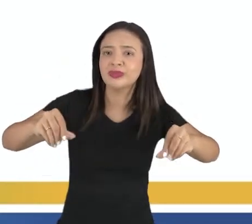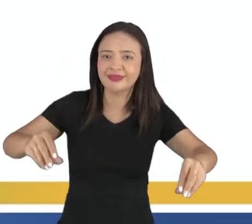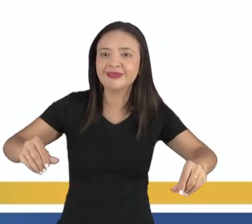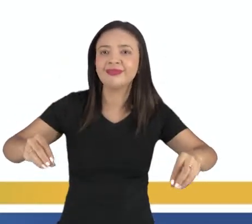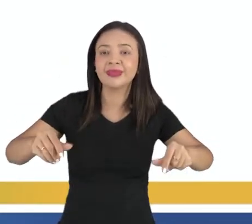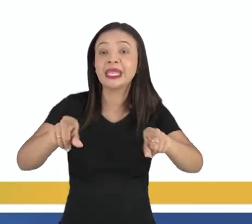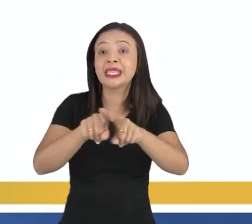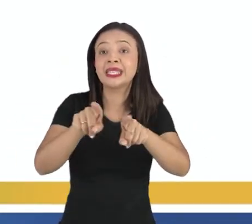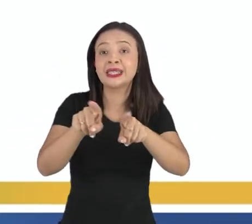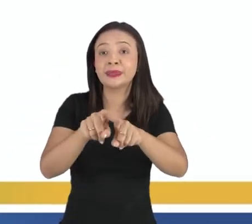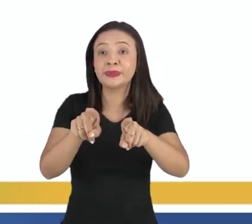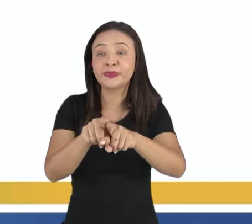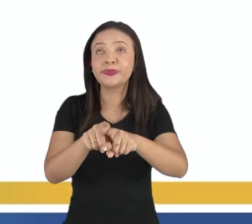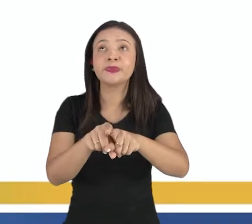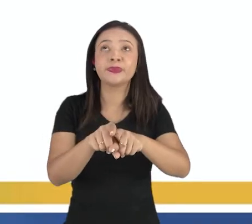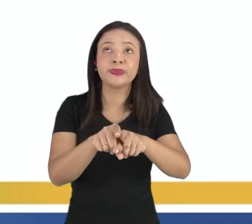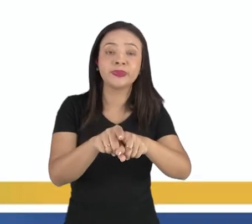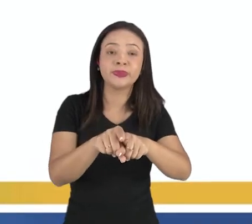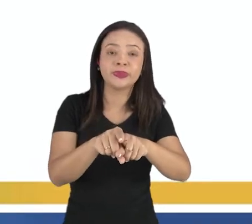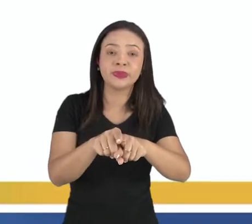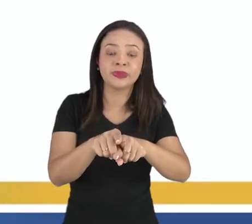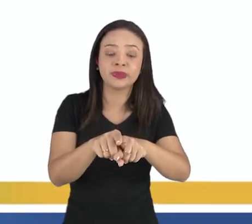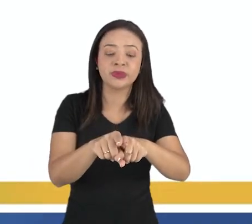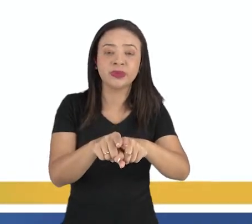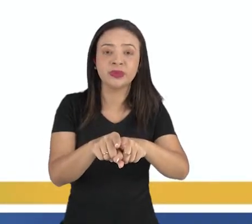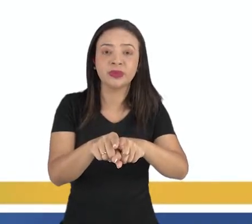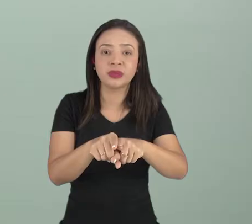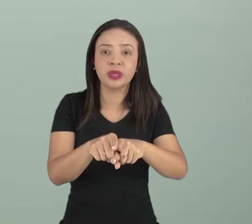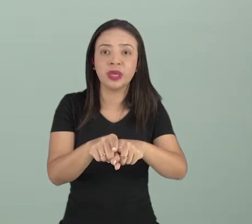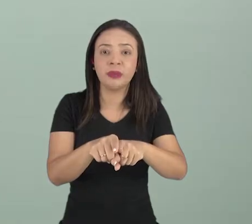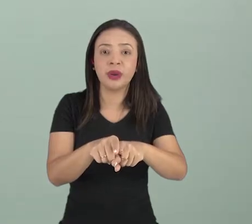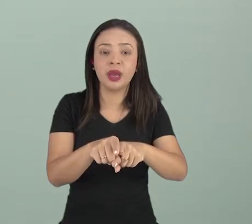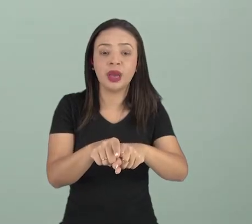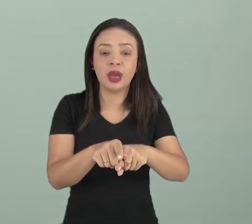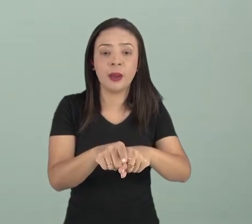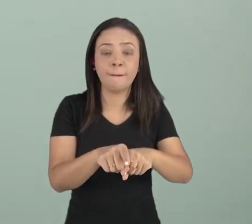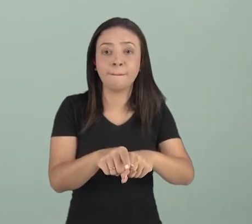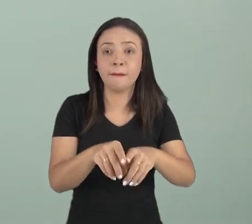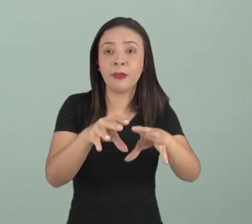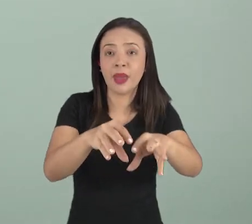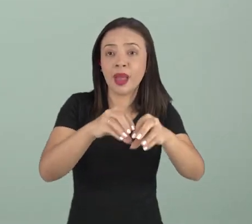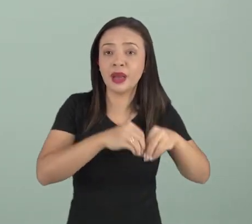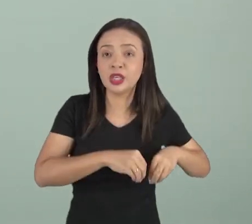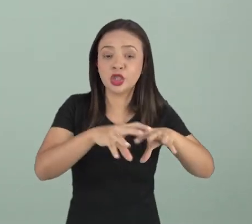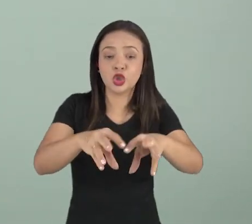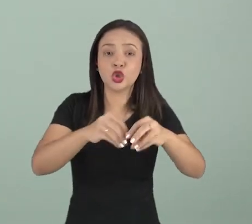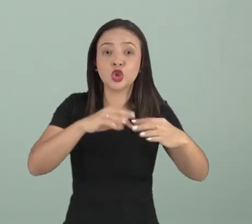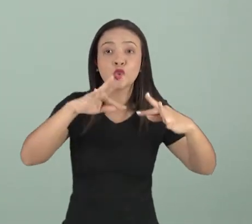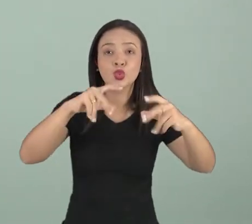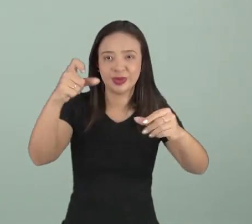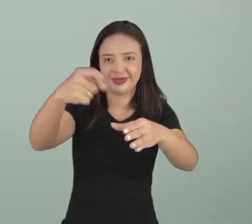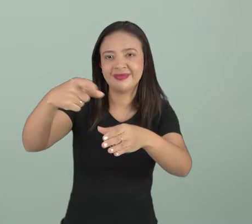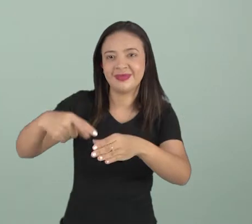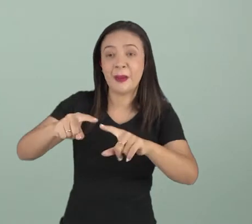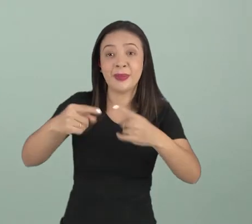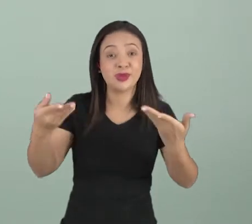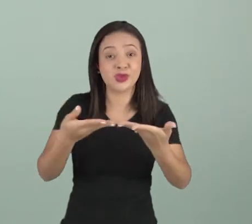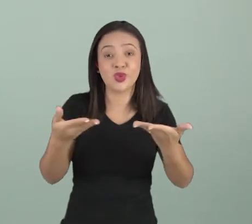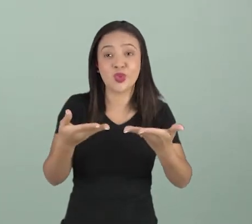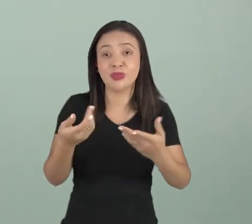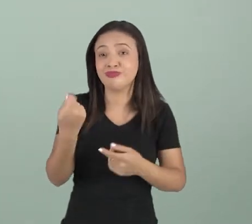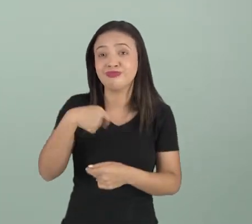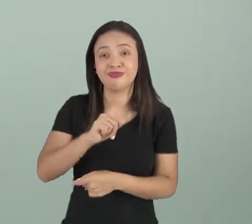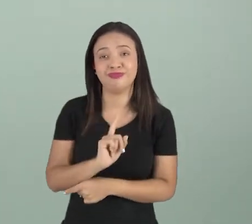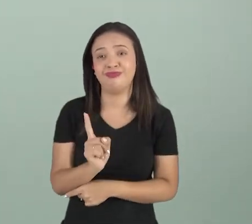até mesmo para, digamos assim, para a colheita de toda essa produção. Hoje não precisa mais disso.